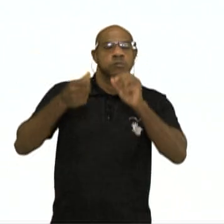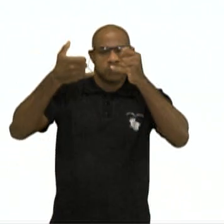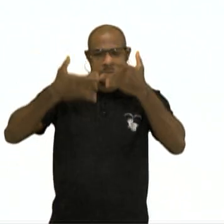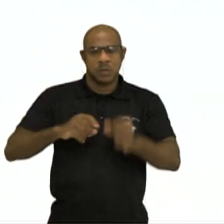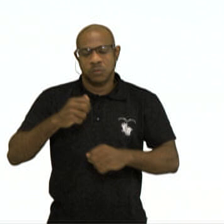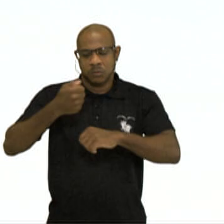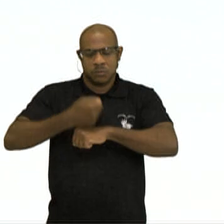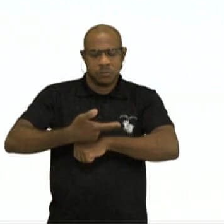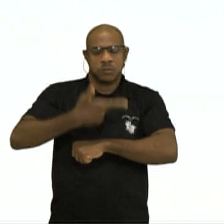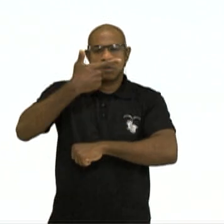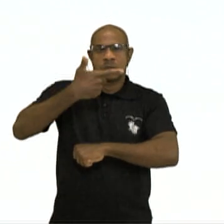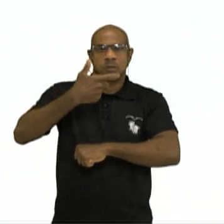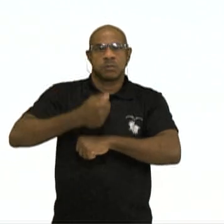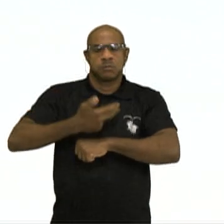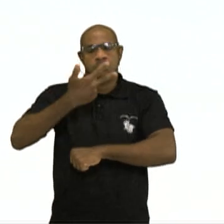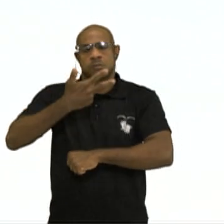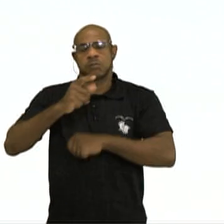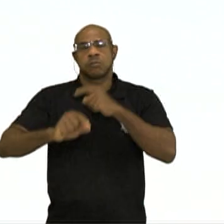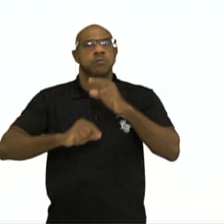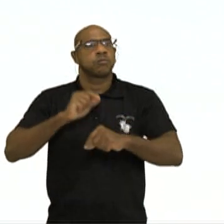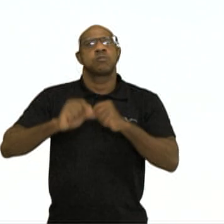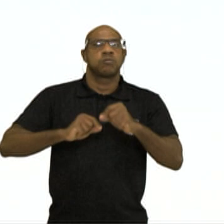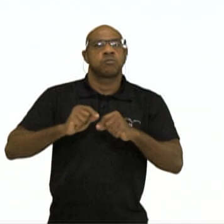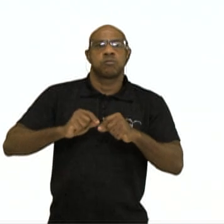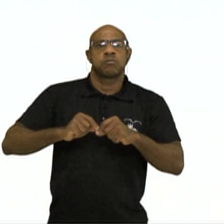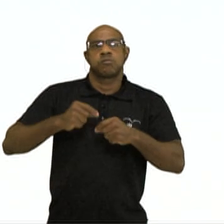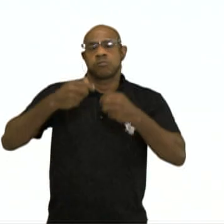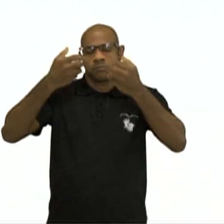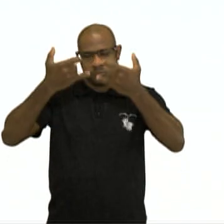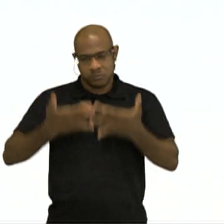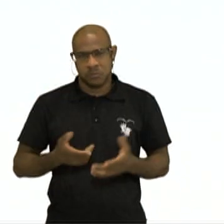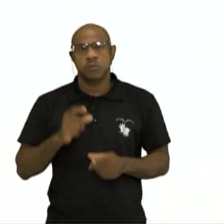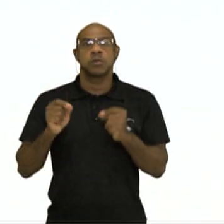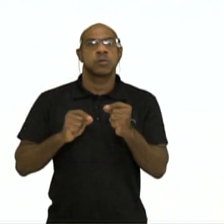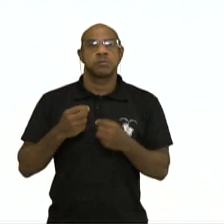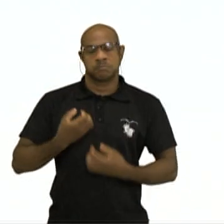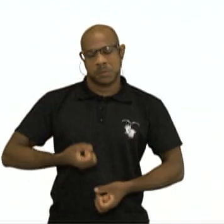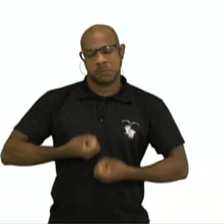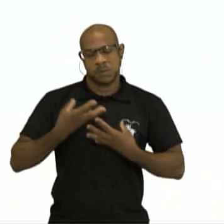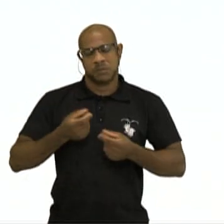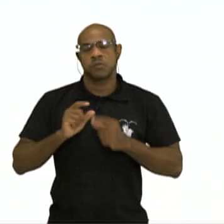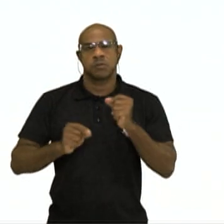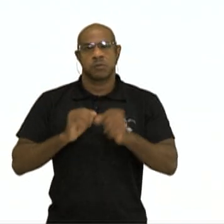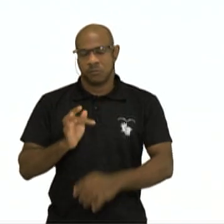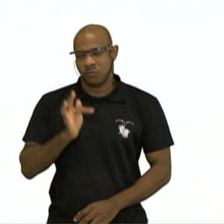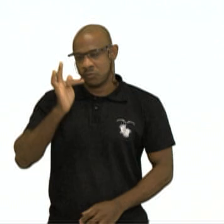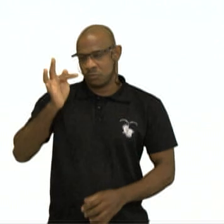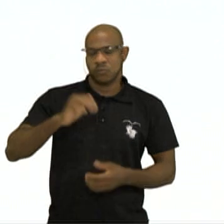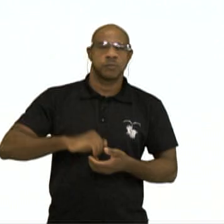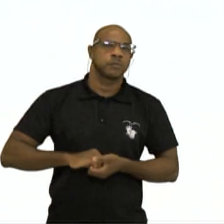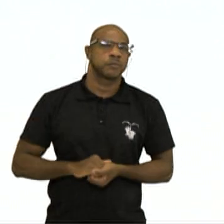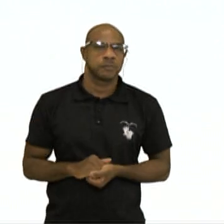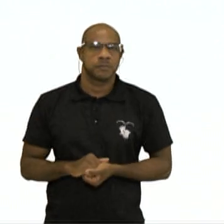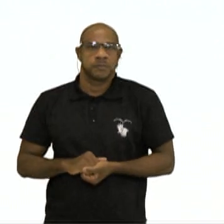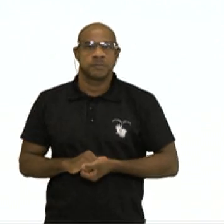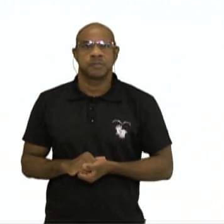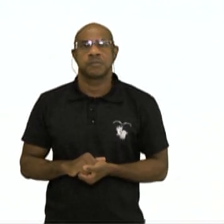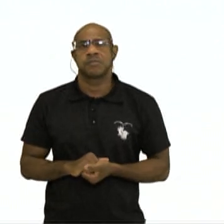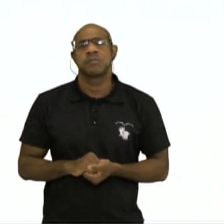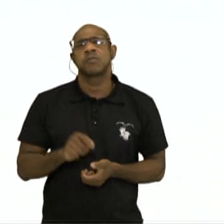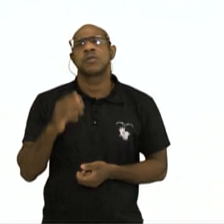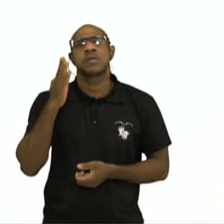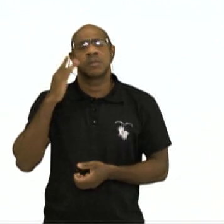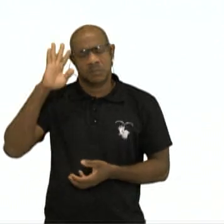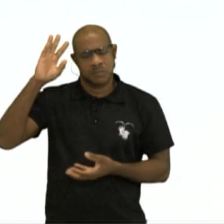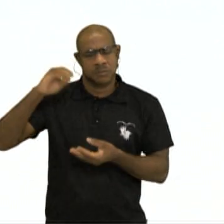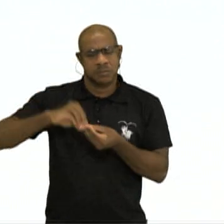planos, previsões e expectativas para o futuro. Linguistic Knowledge. Você sabe